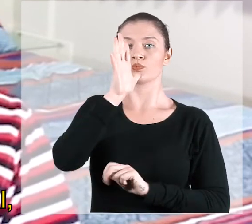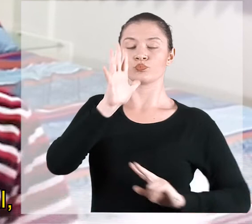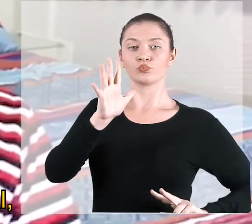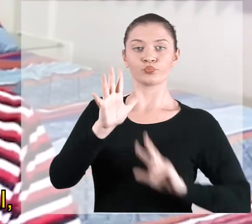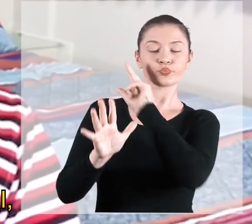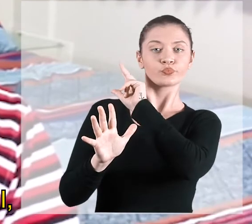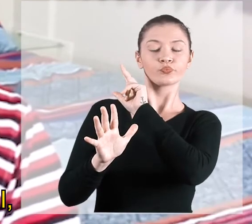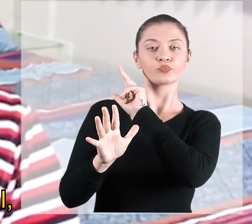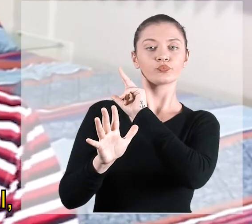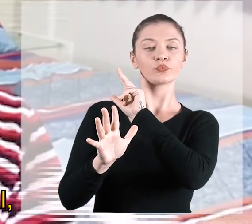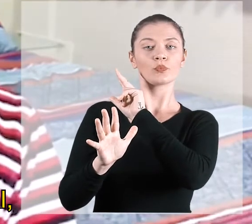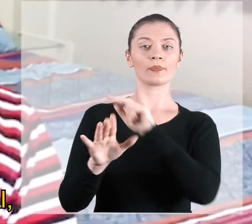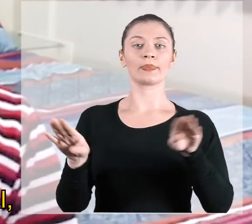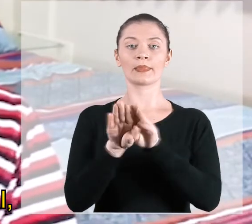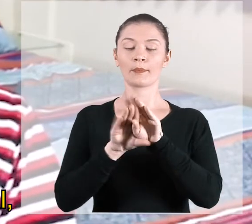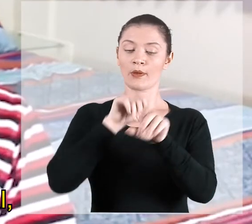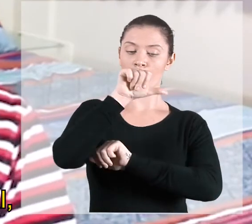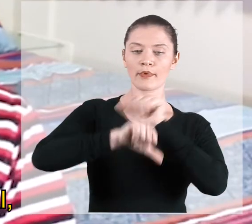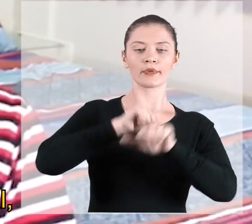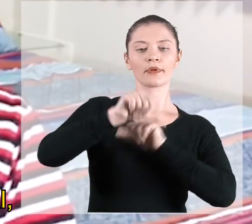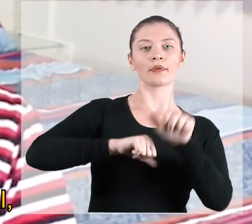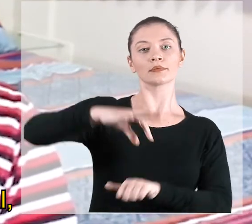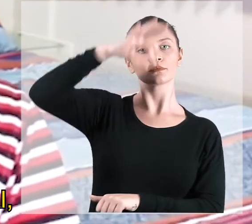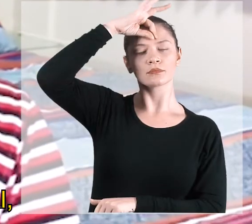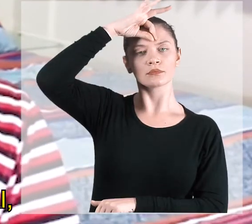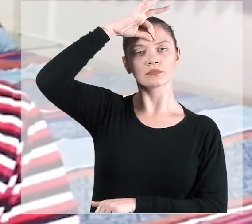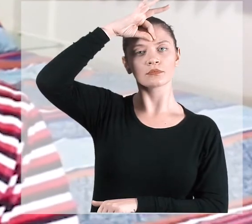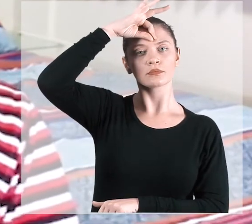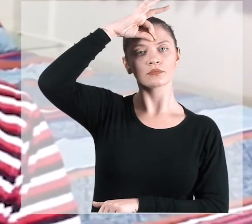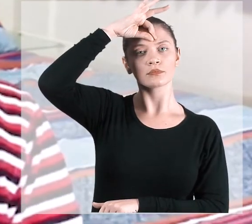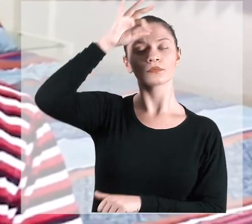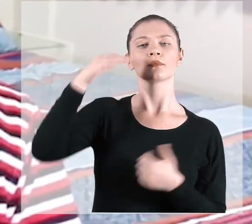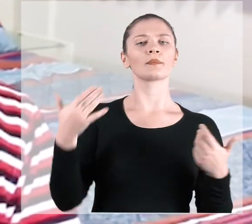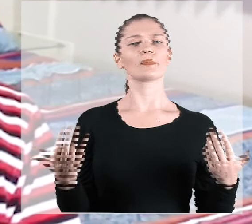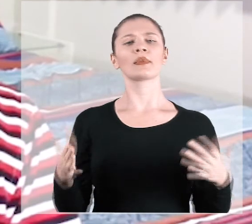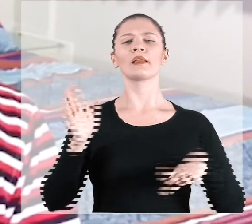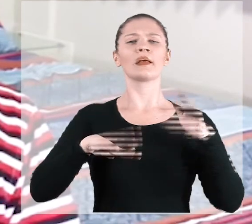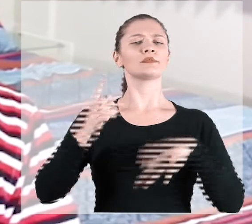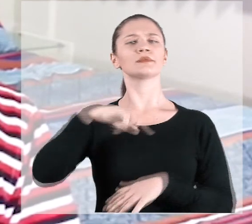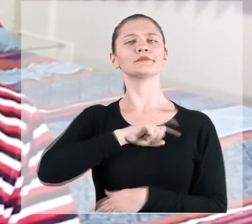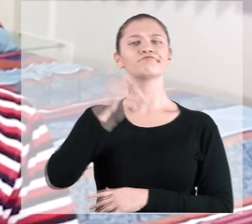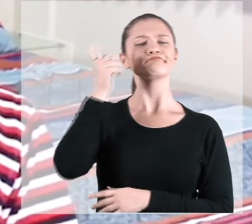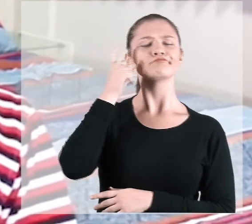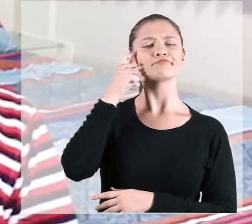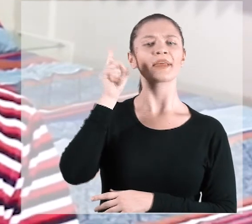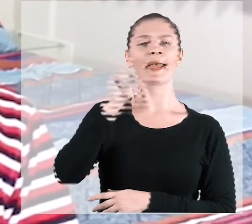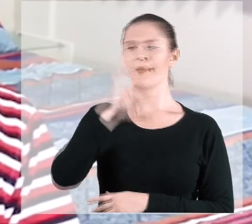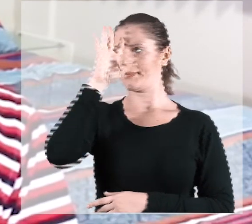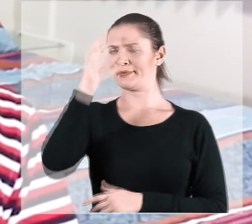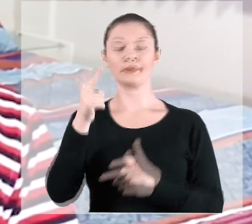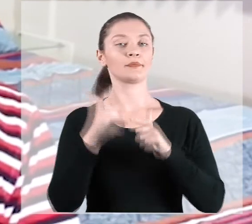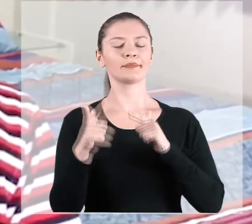sexo, enfim, ou a redesignação genital, muitas das vezes a gente pensa que é a solução para muitos